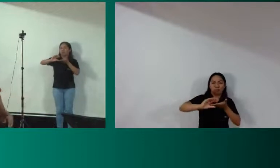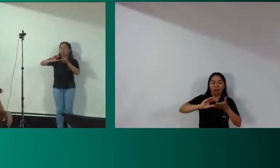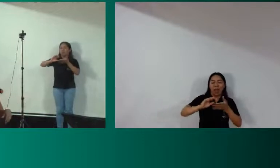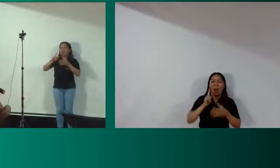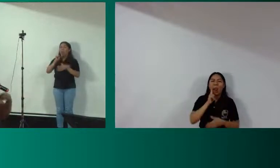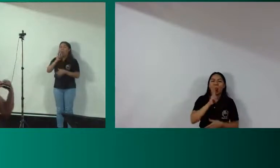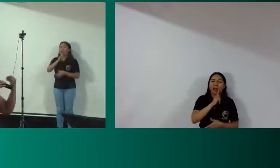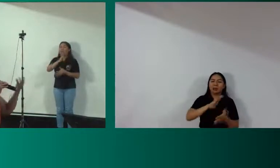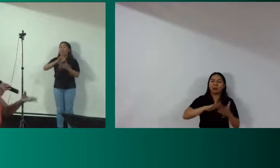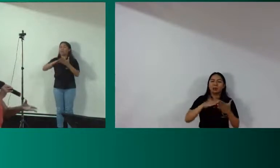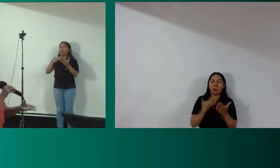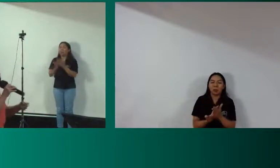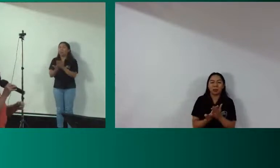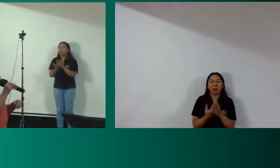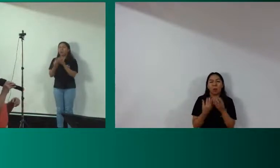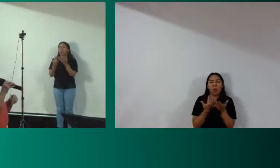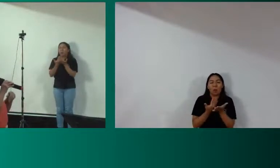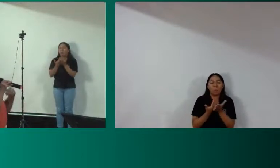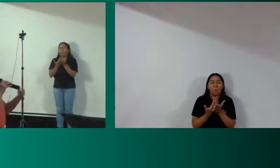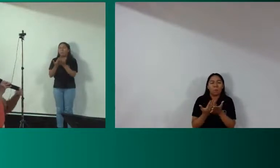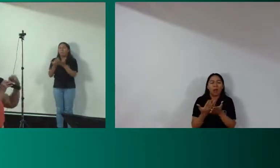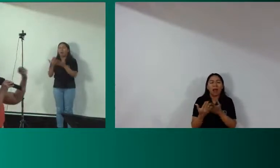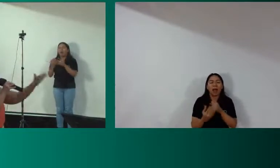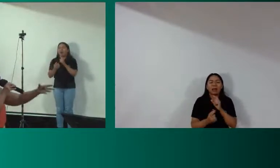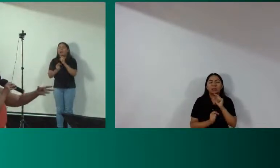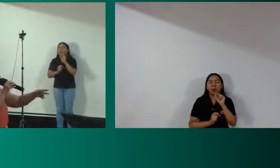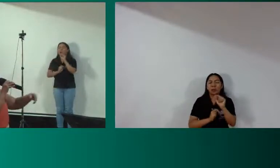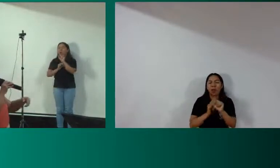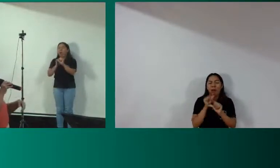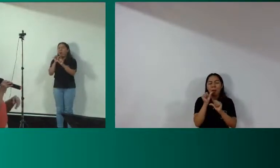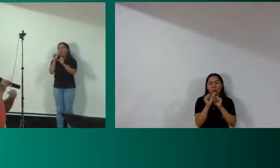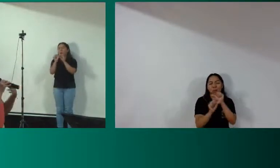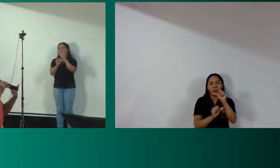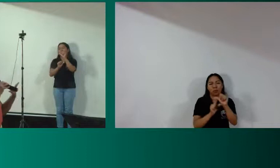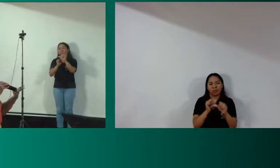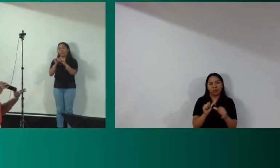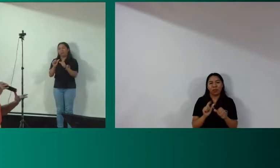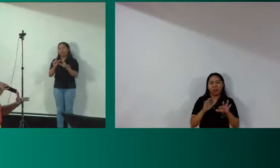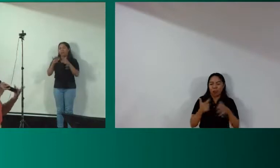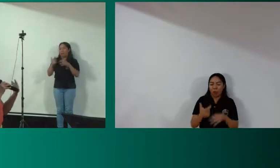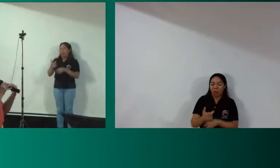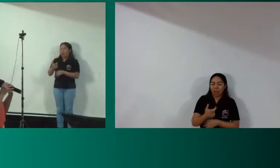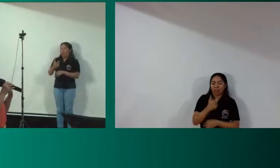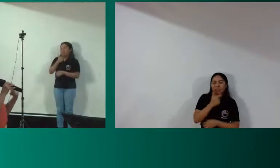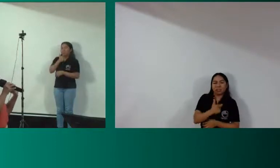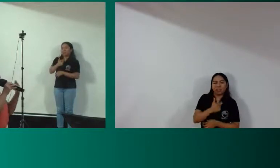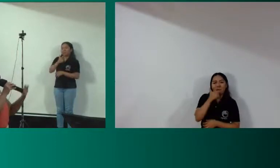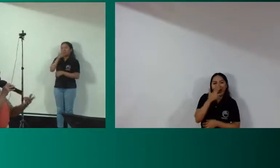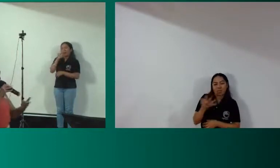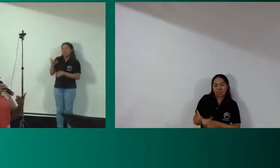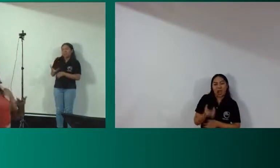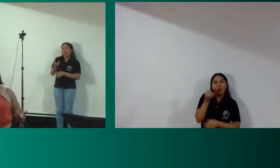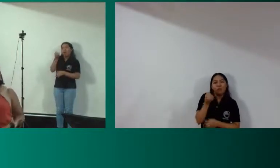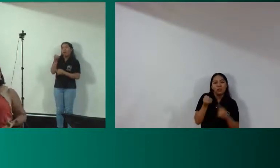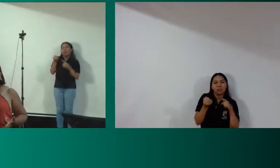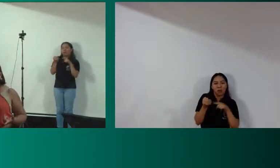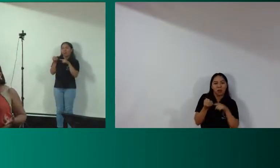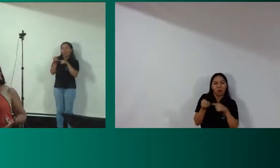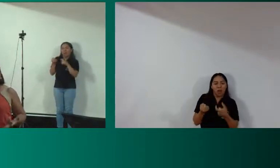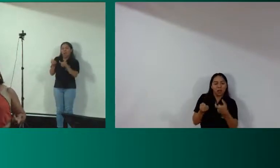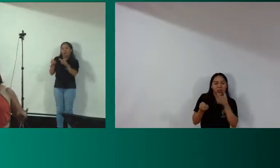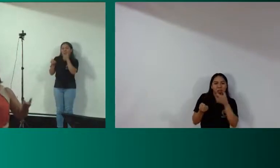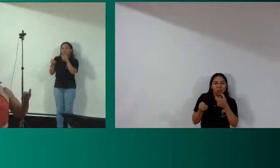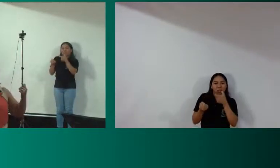ficar fragilizada né E aí o biscoito entra como uma saída assim como é nos lares desses